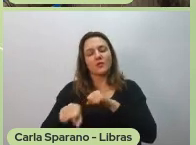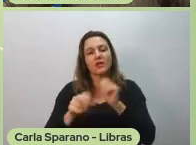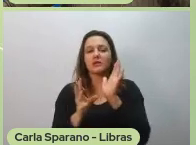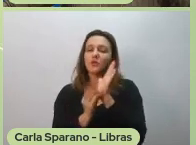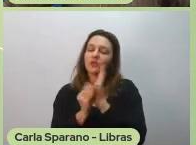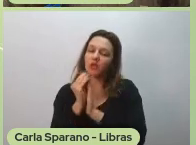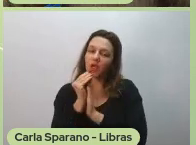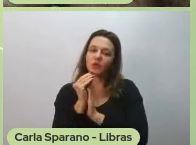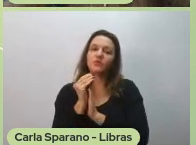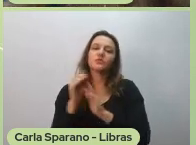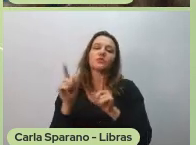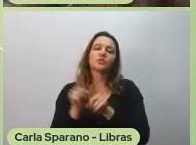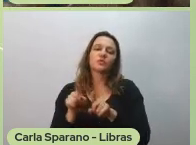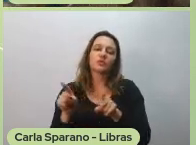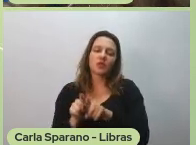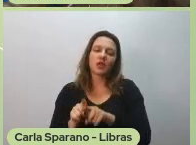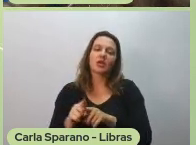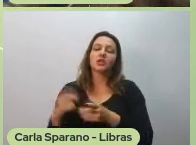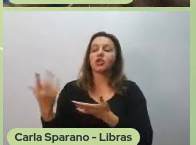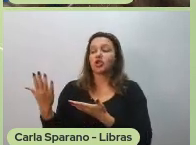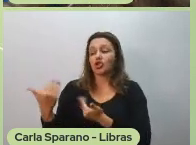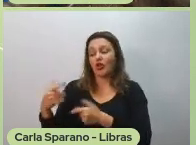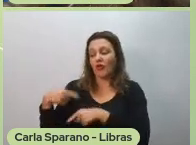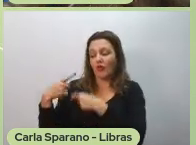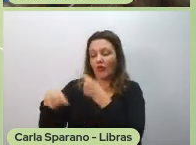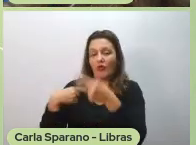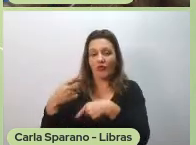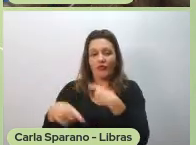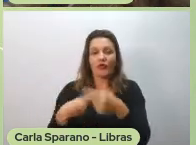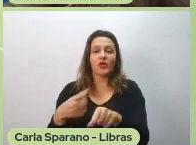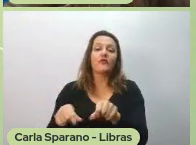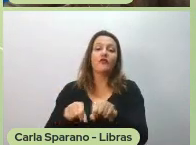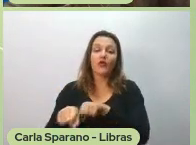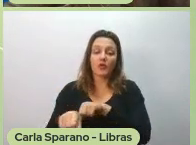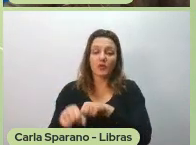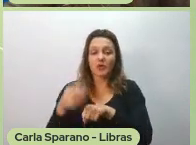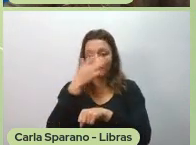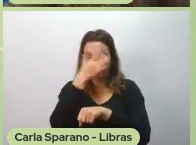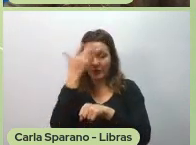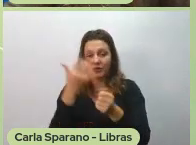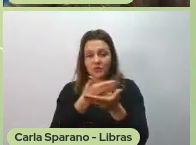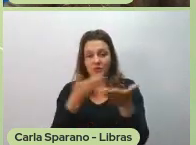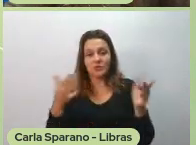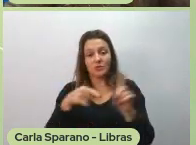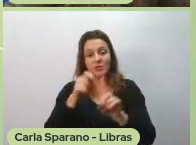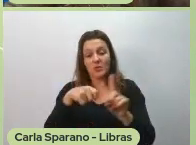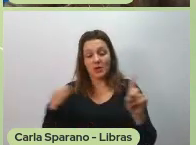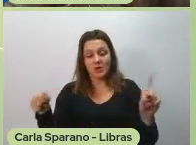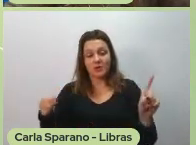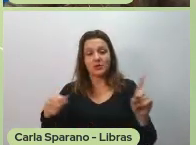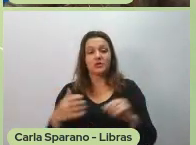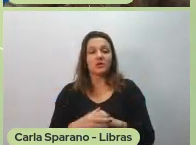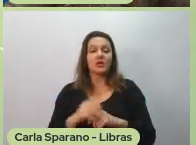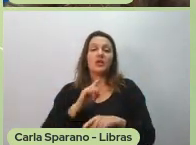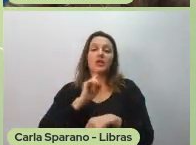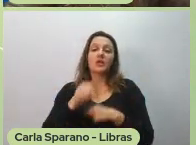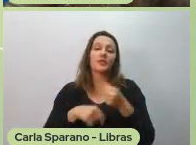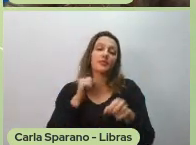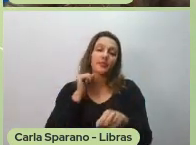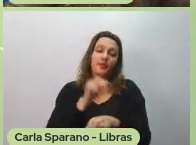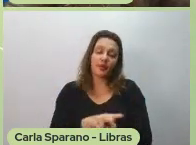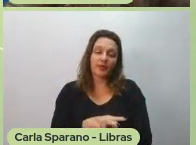trazendo gerações jovens, formando essas pessoas, às vezes, por meses, para depois elas